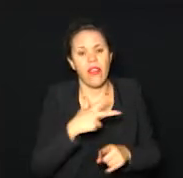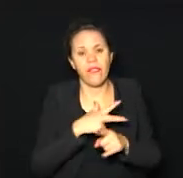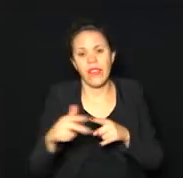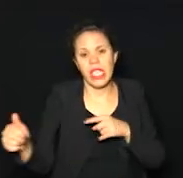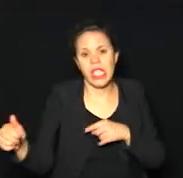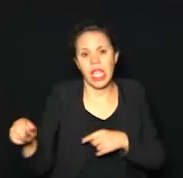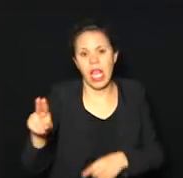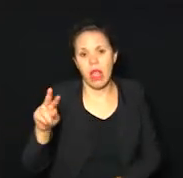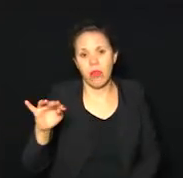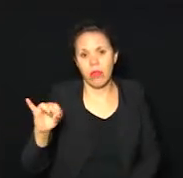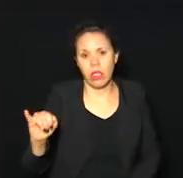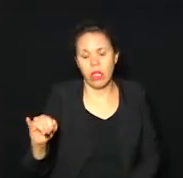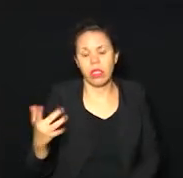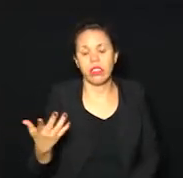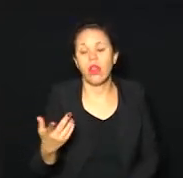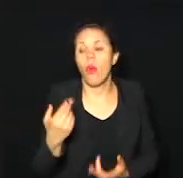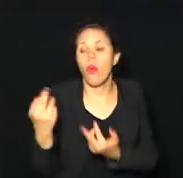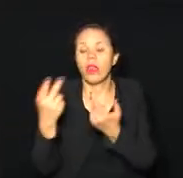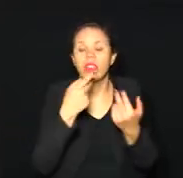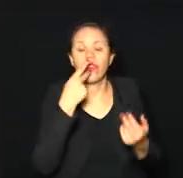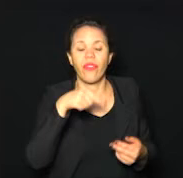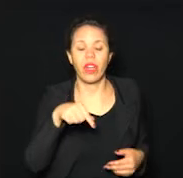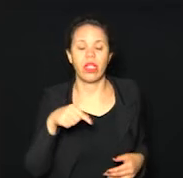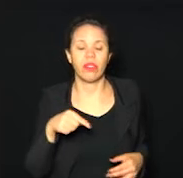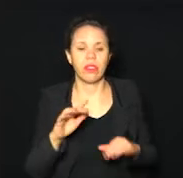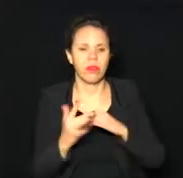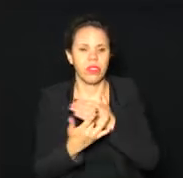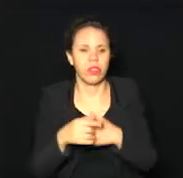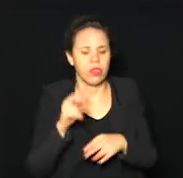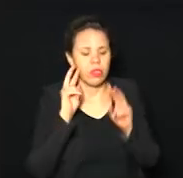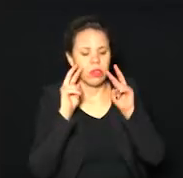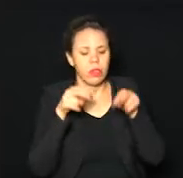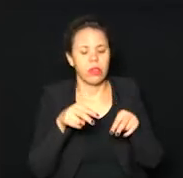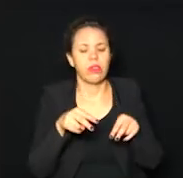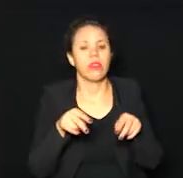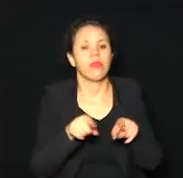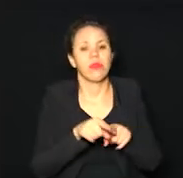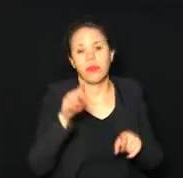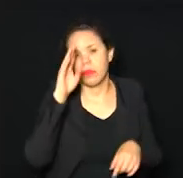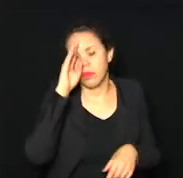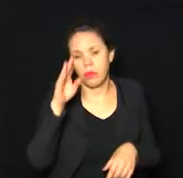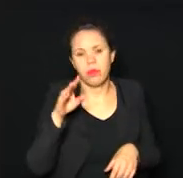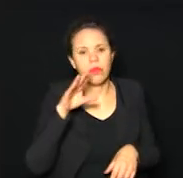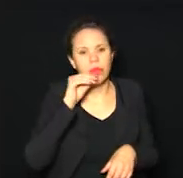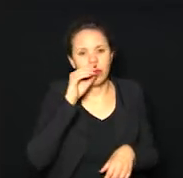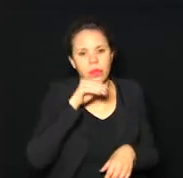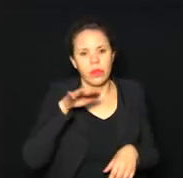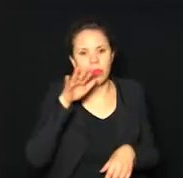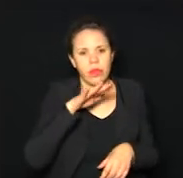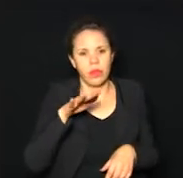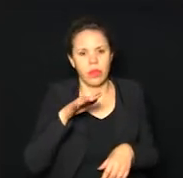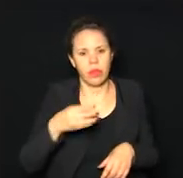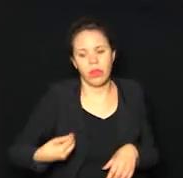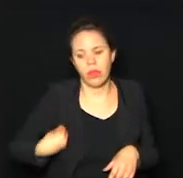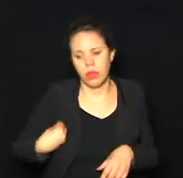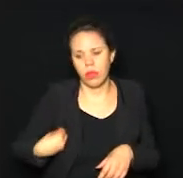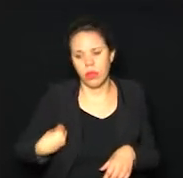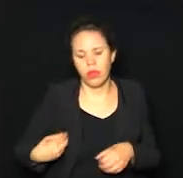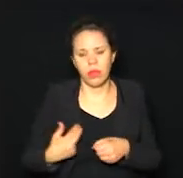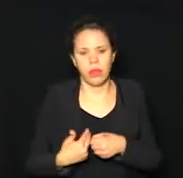falando na mídia, mas olhe também, principalmente, para os trabalhadores que estão ali na